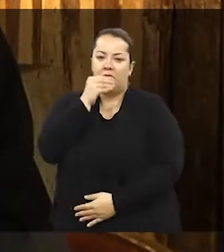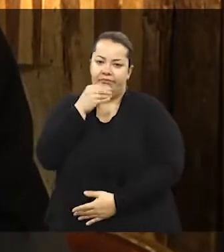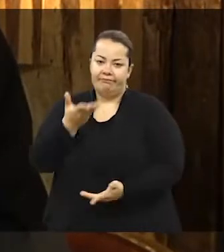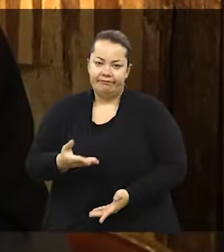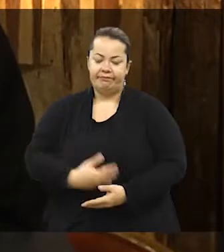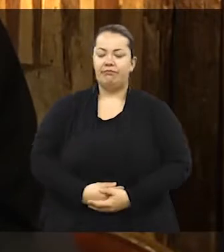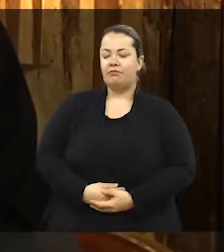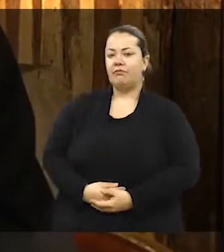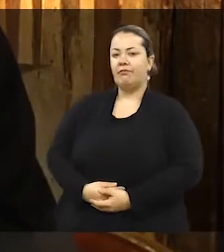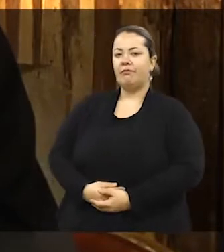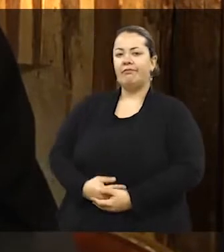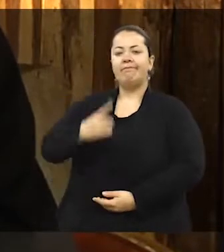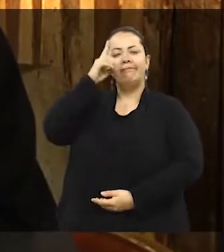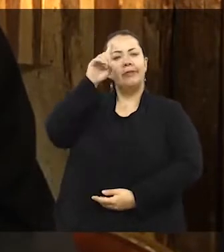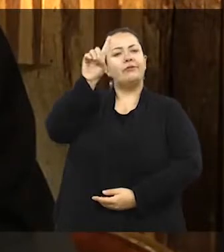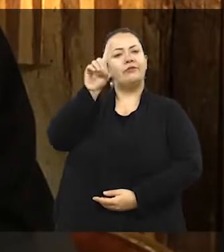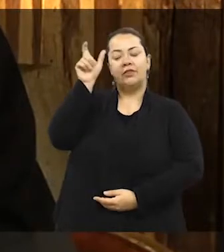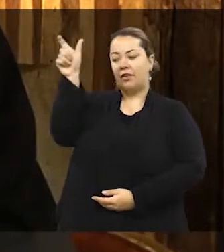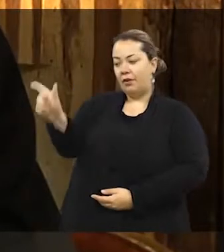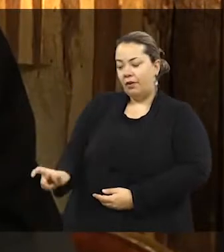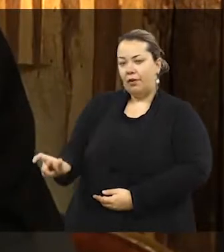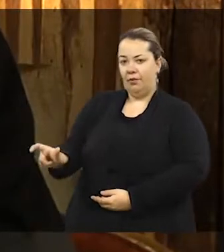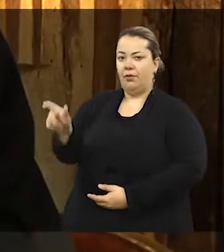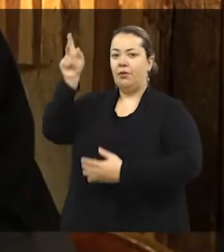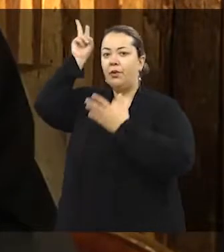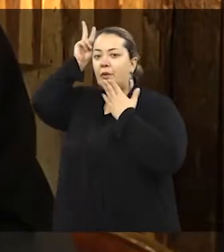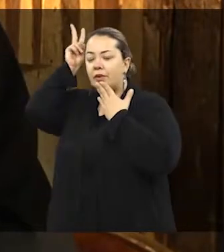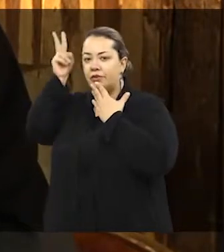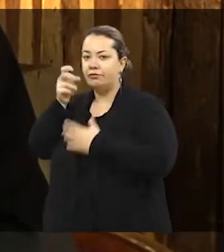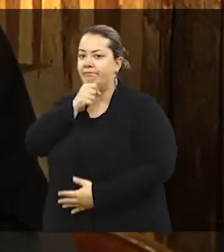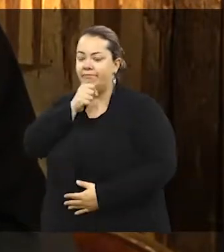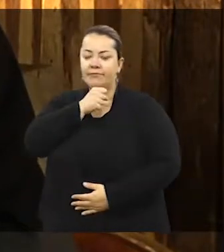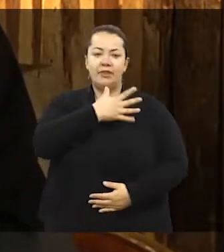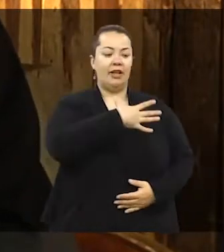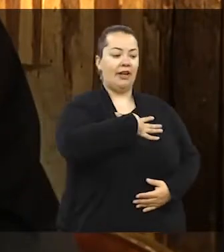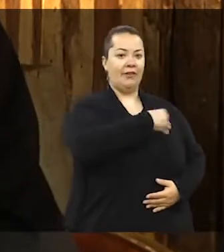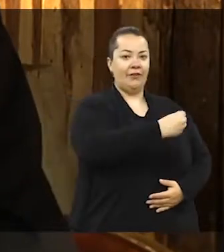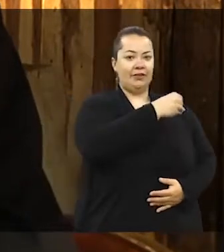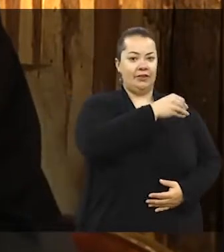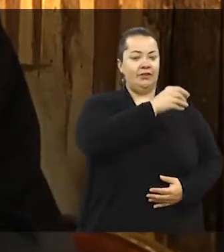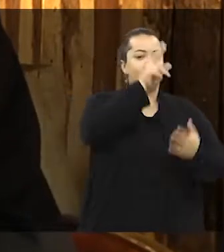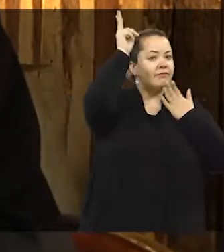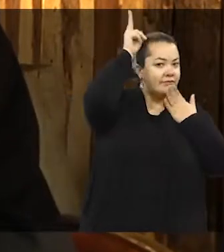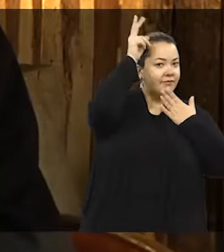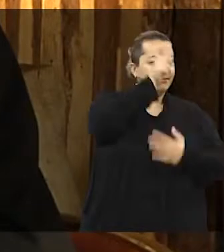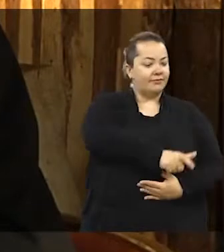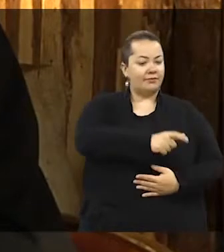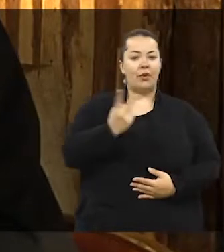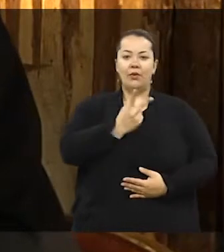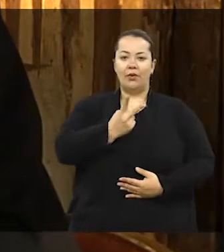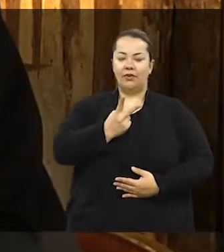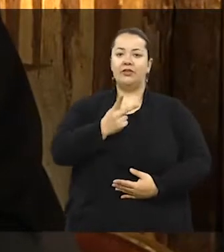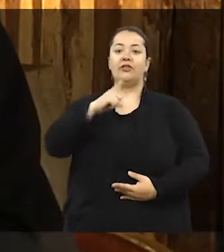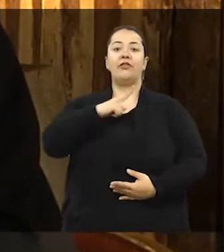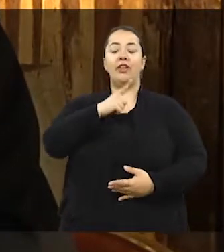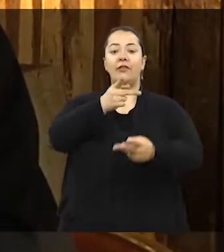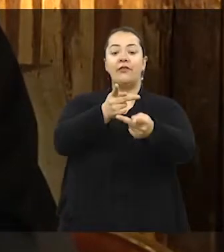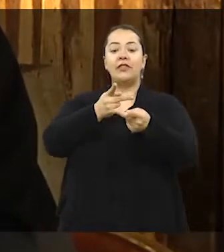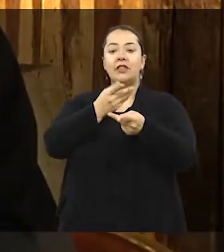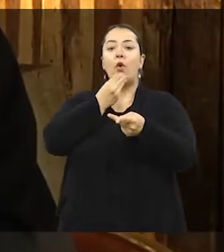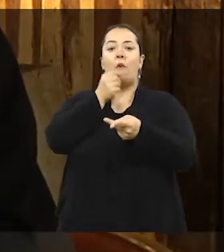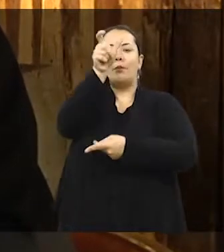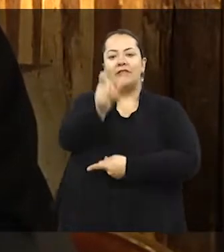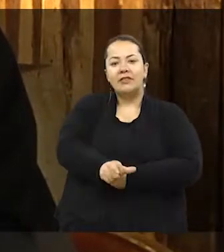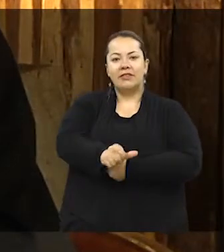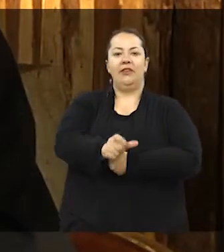índio e sua filha receberam a visita de um viajante, que por eles foi muito bem tratado. No outro